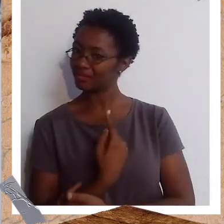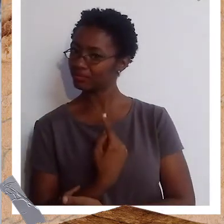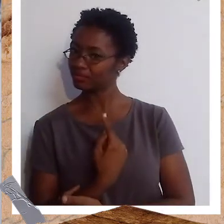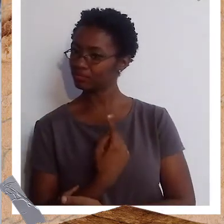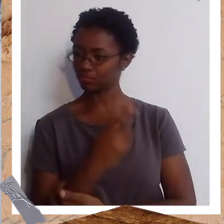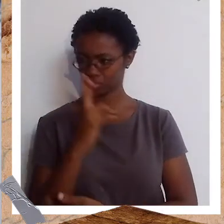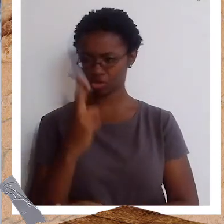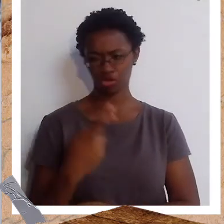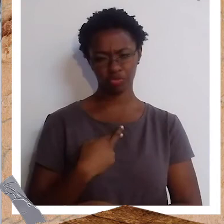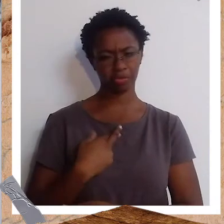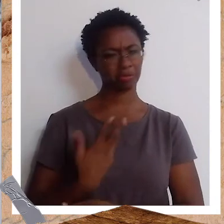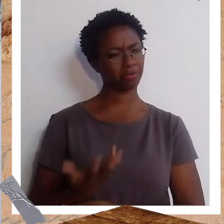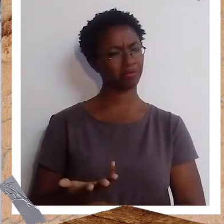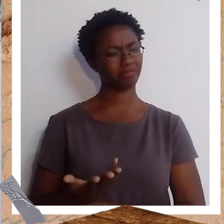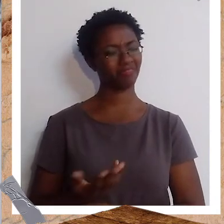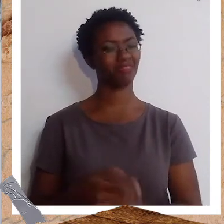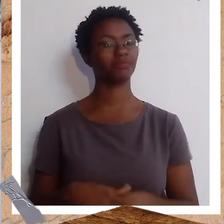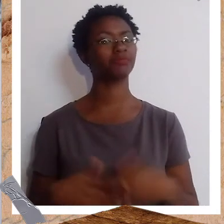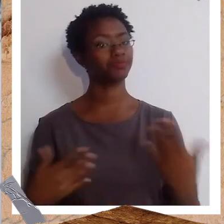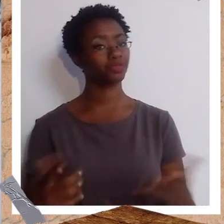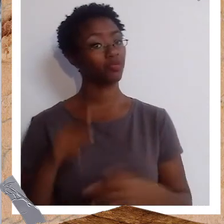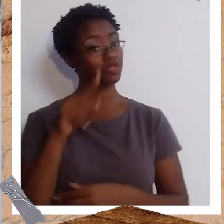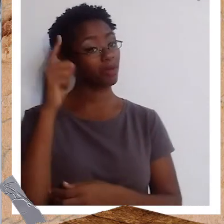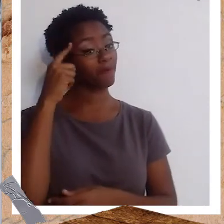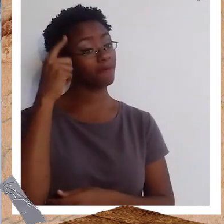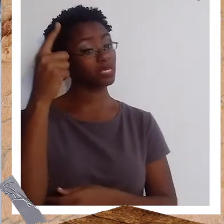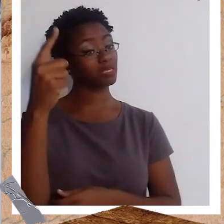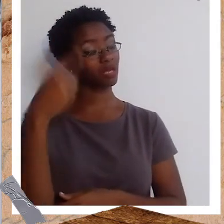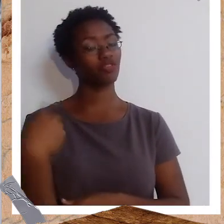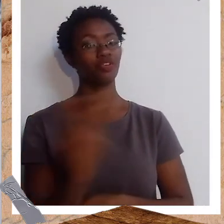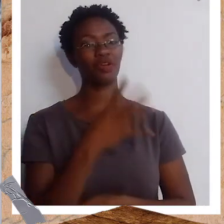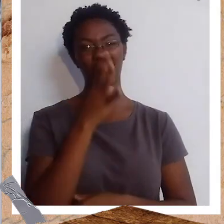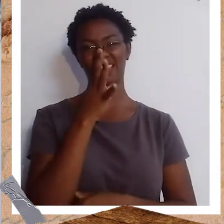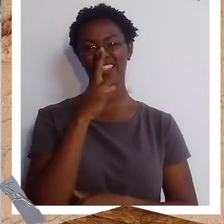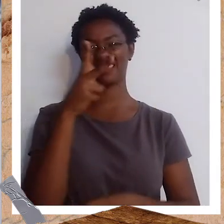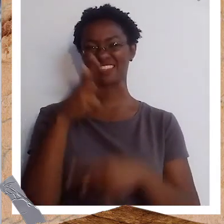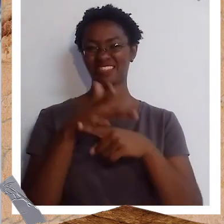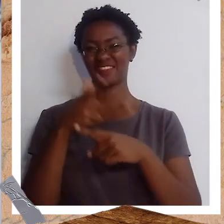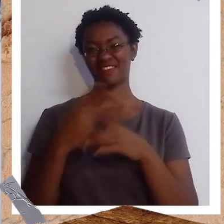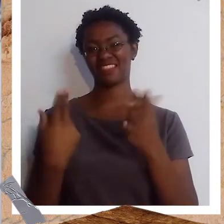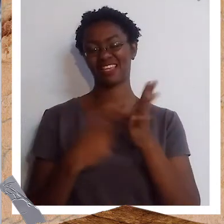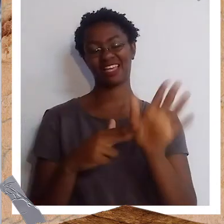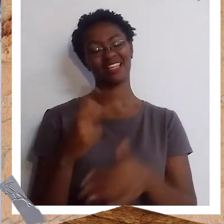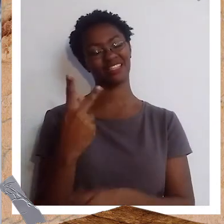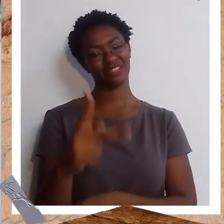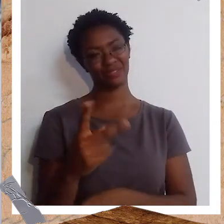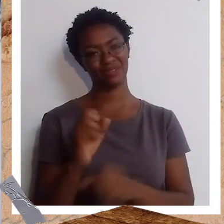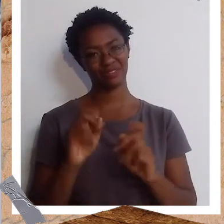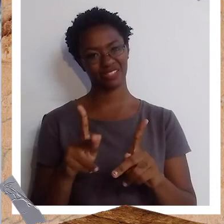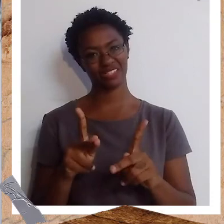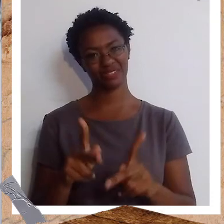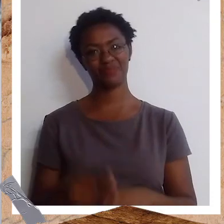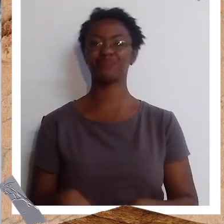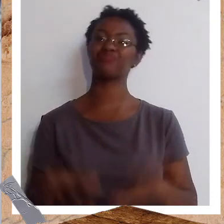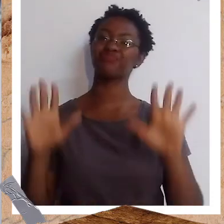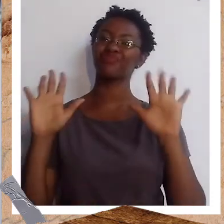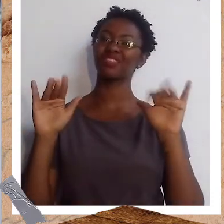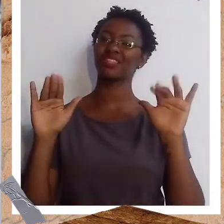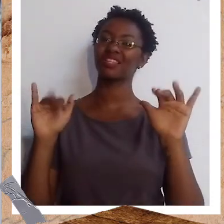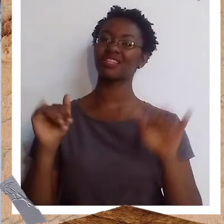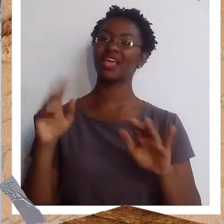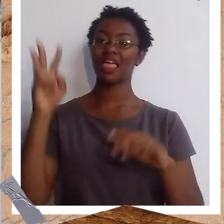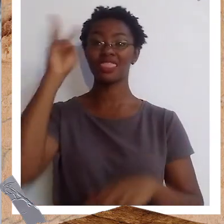essa resposta, hein? Enquanto você vai pensando aí, a gente vai assistir o vídeo da sua carta. Pessoal, a gente se vê na